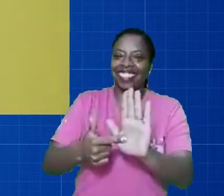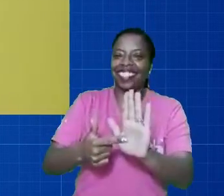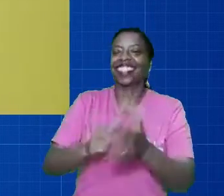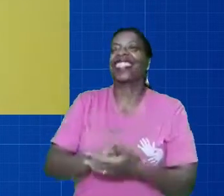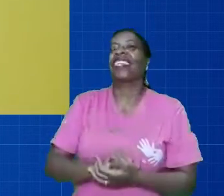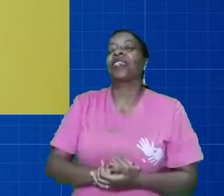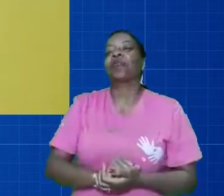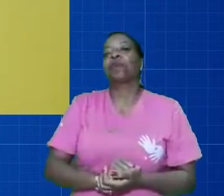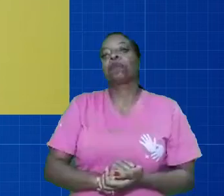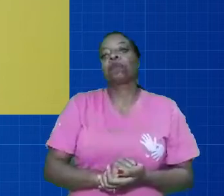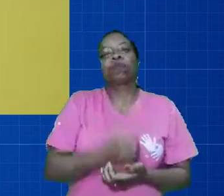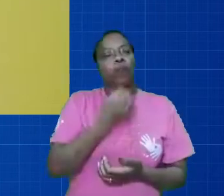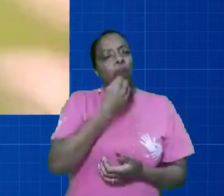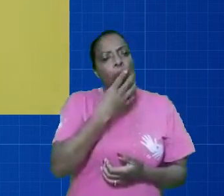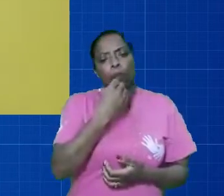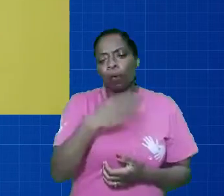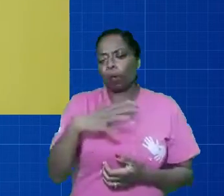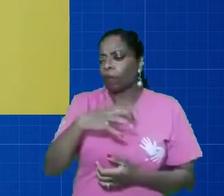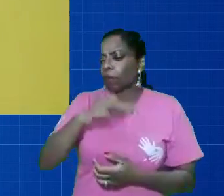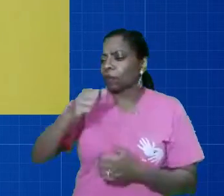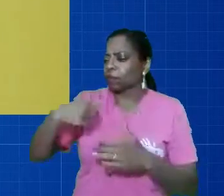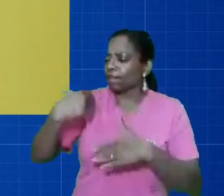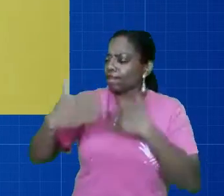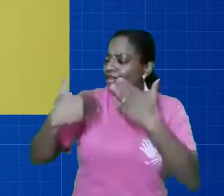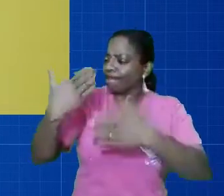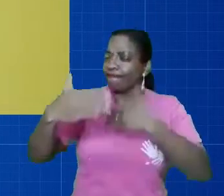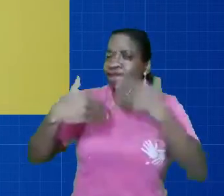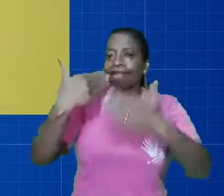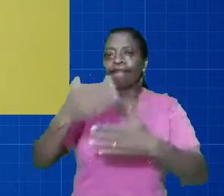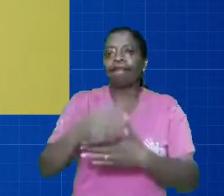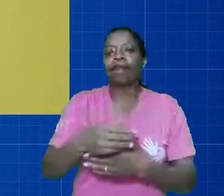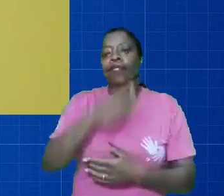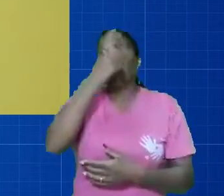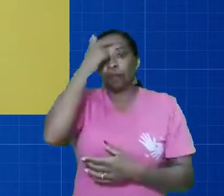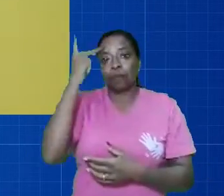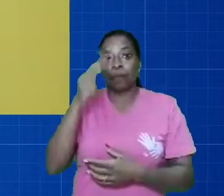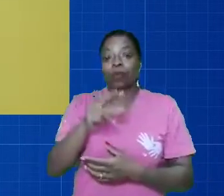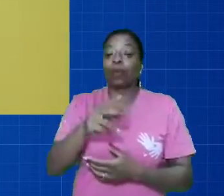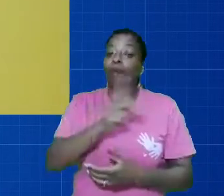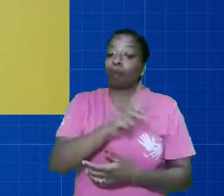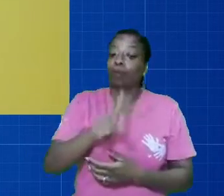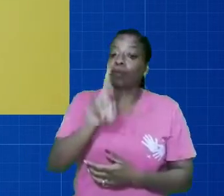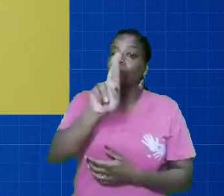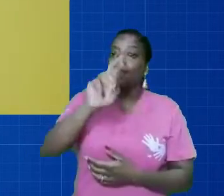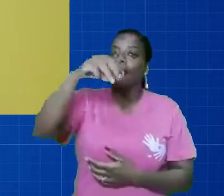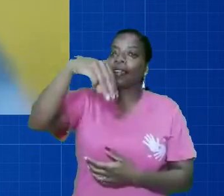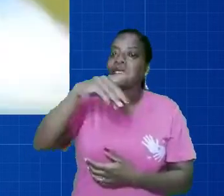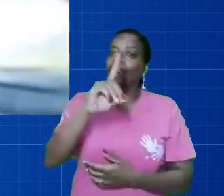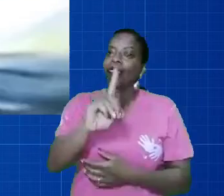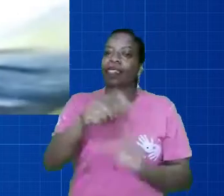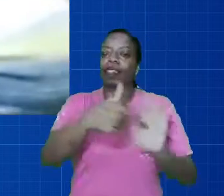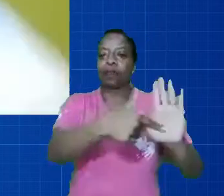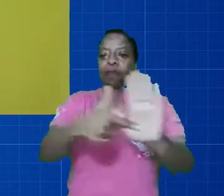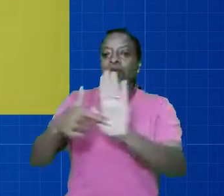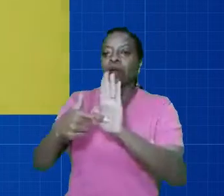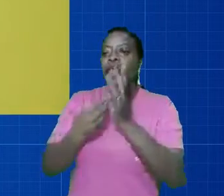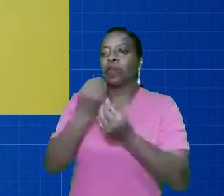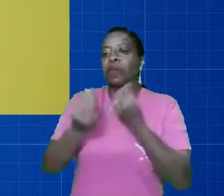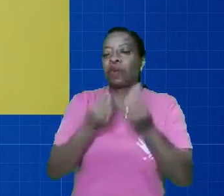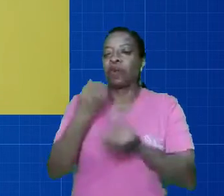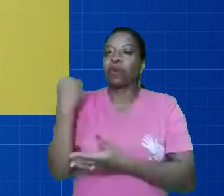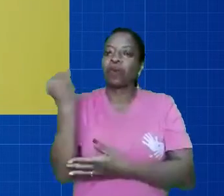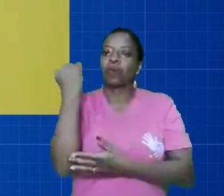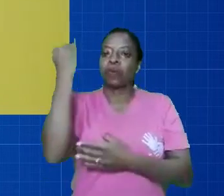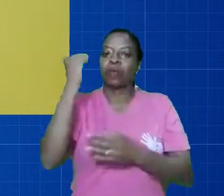as RMDs faziam muita propaganda da oficina, elas nos ajudaram bastante, né? Outro projeto que tinha na oficina